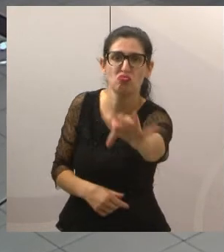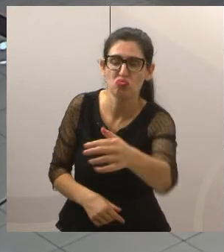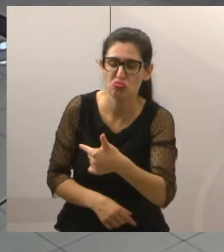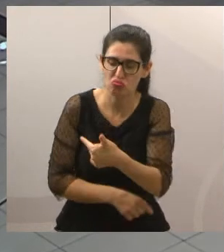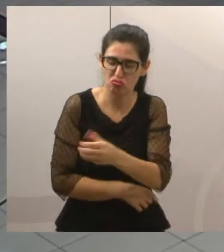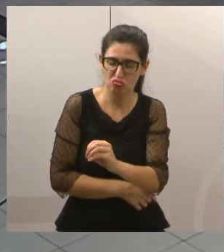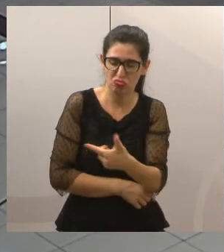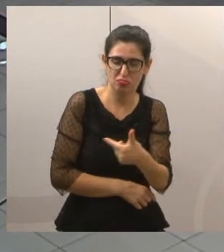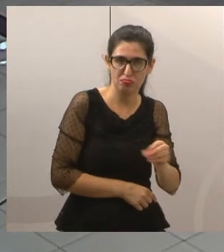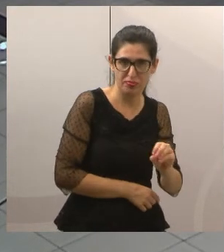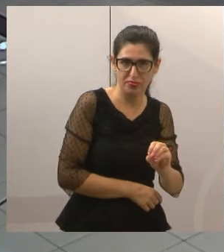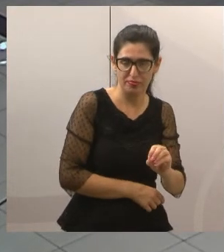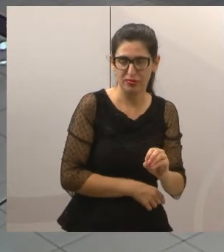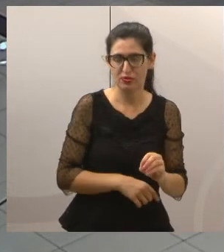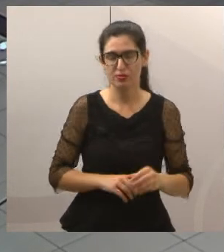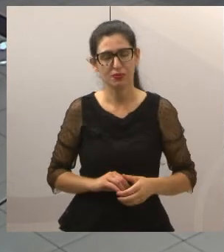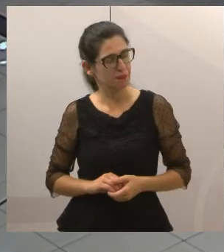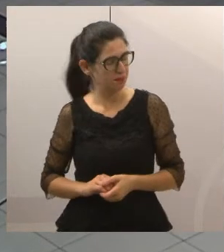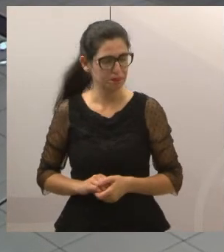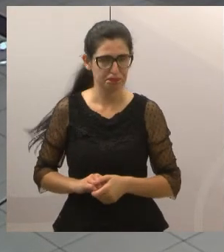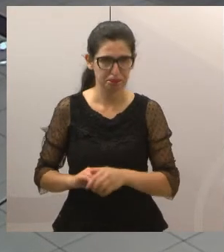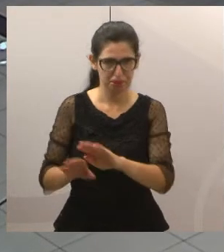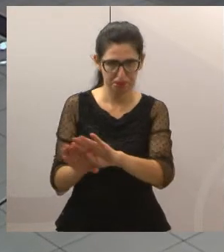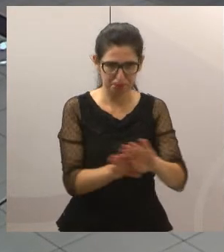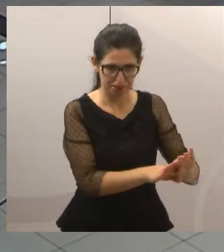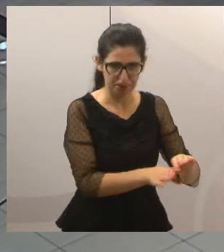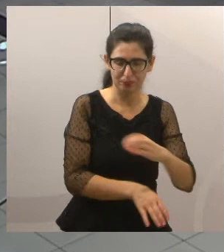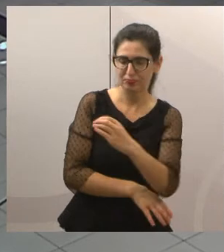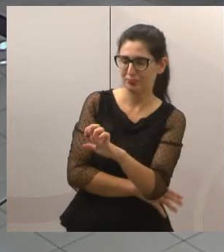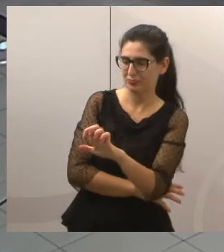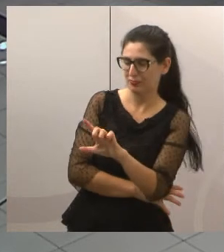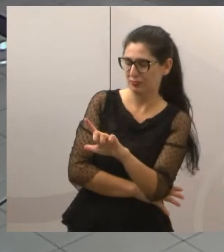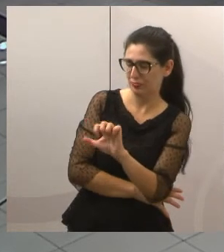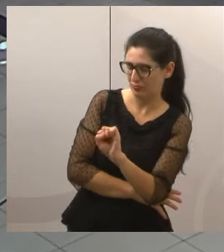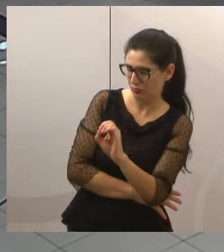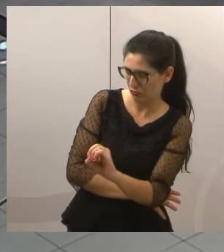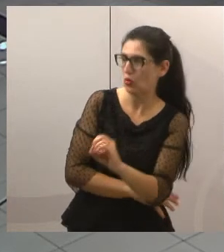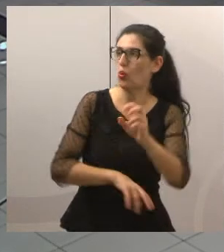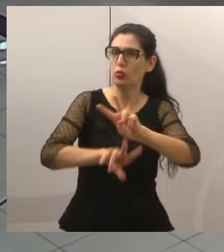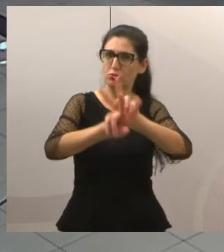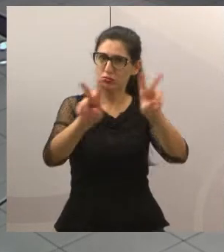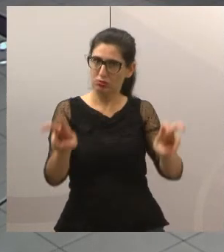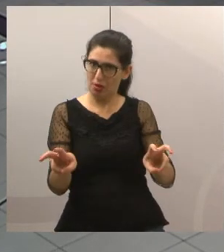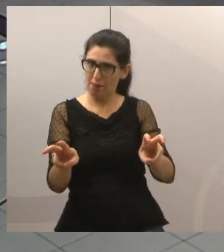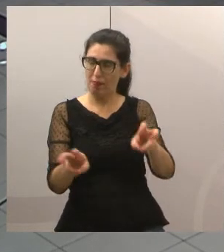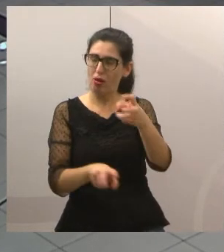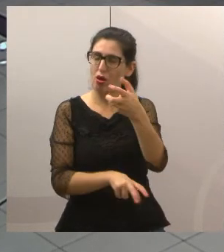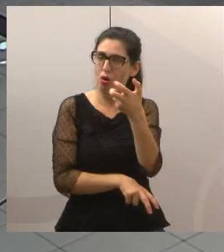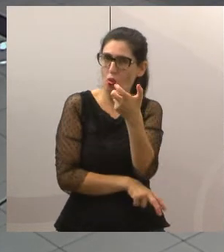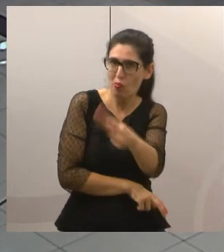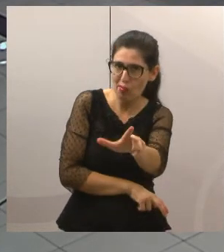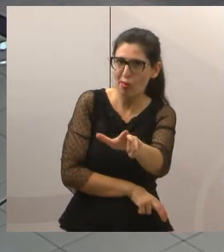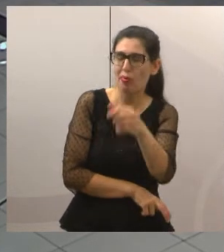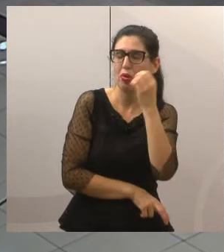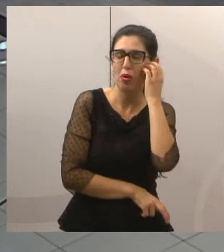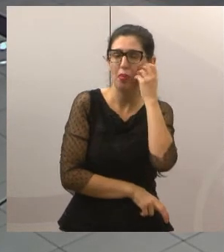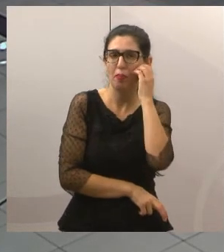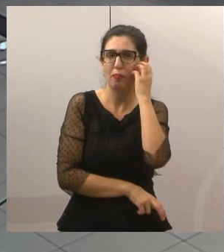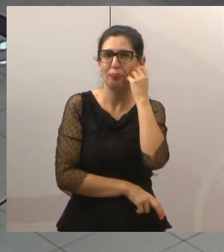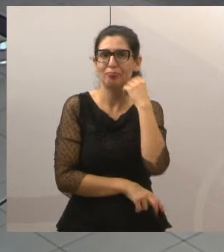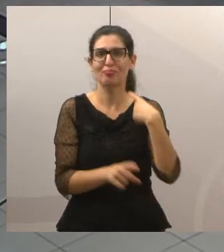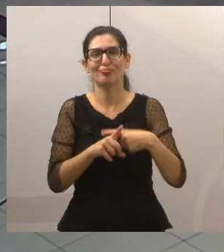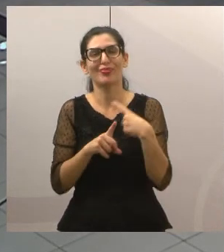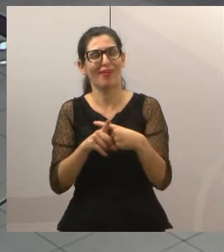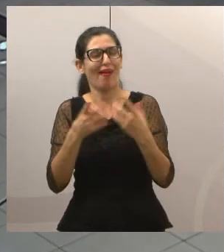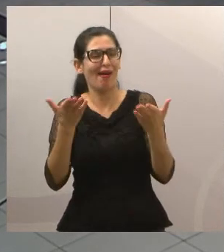Celso, fugindo um pouco aí do tema propriamente dito, que é uma explanação da lei, já que a